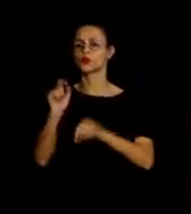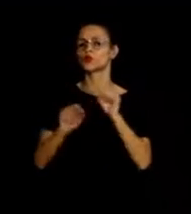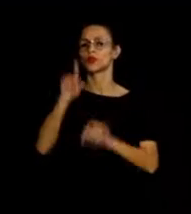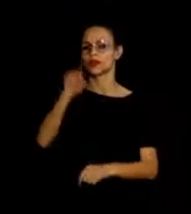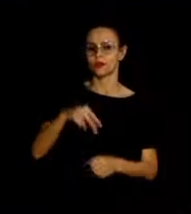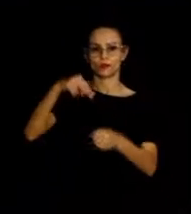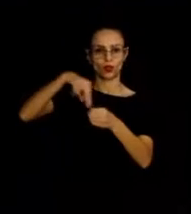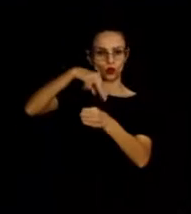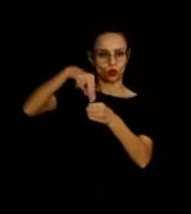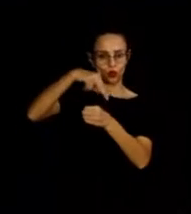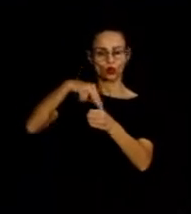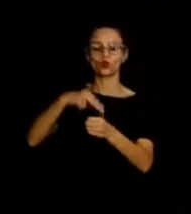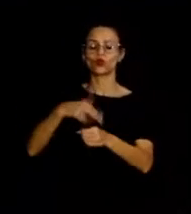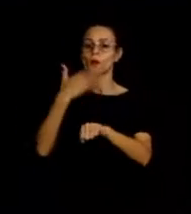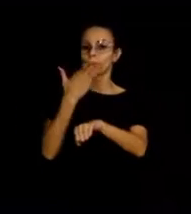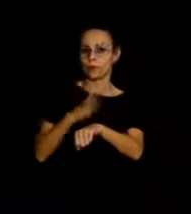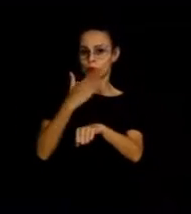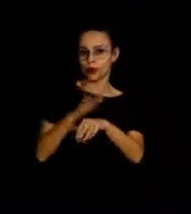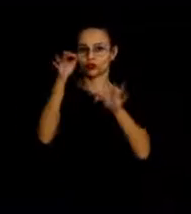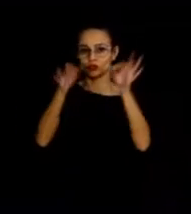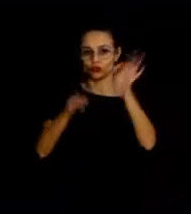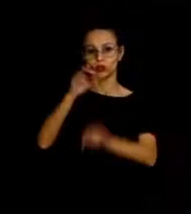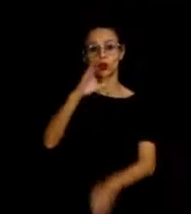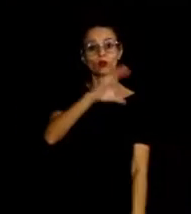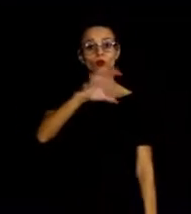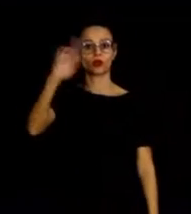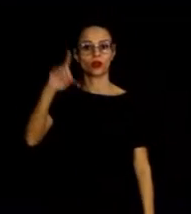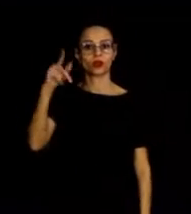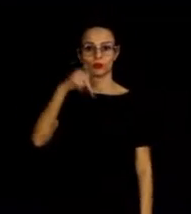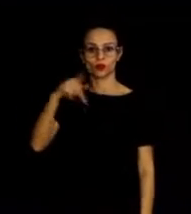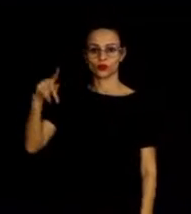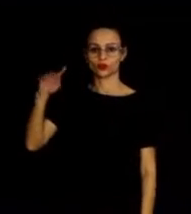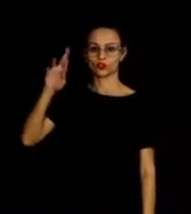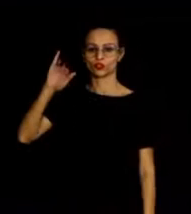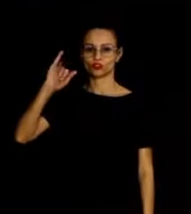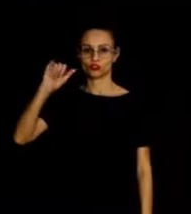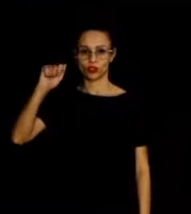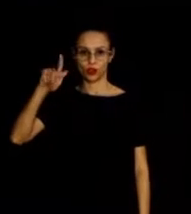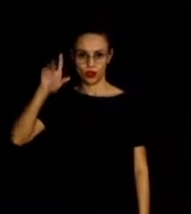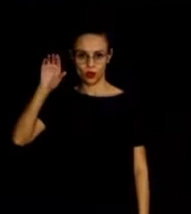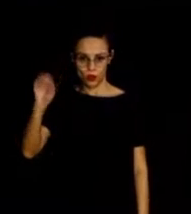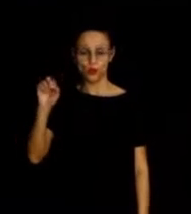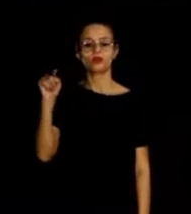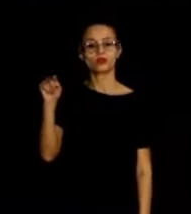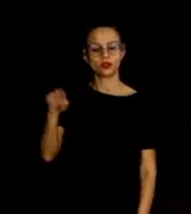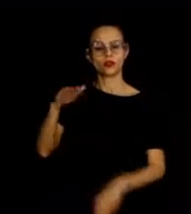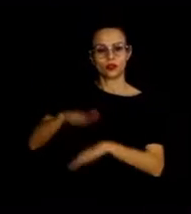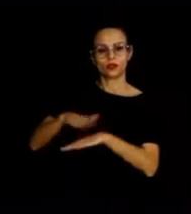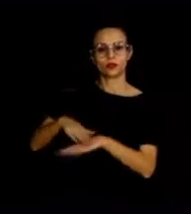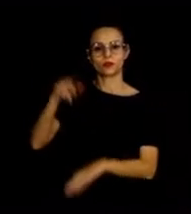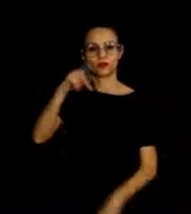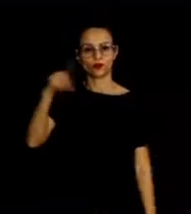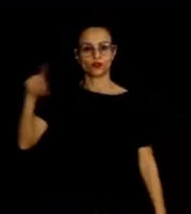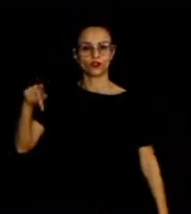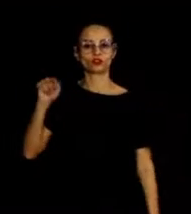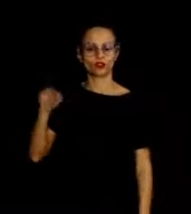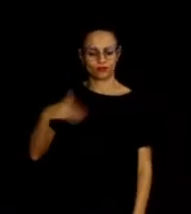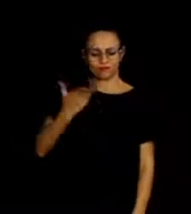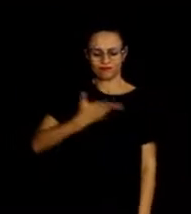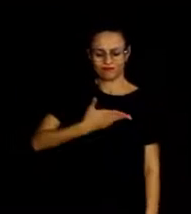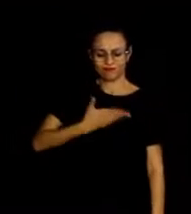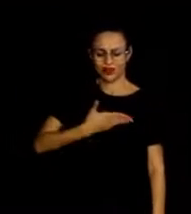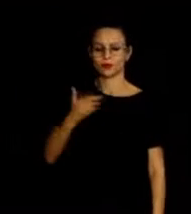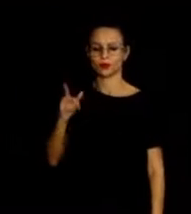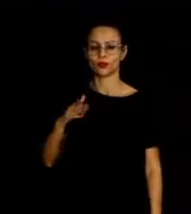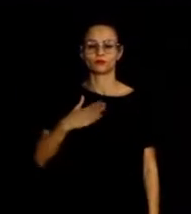e o núcleo de prática jurídica que é coordenado pelo professor Thiago gaspi Shake professor da casa em meu grande